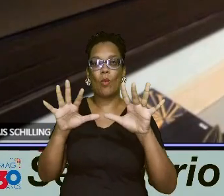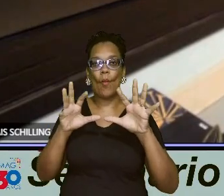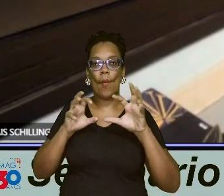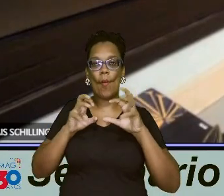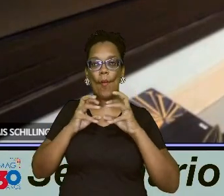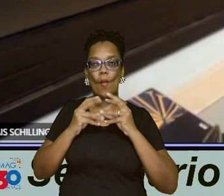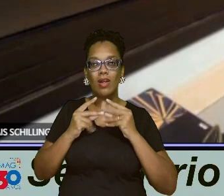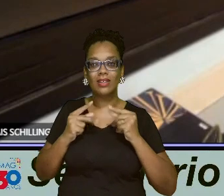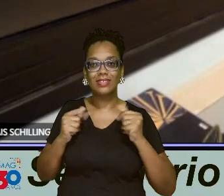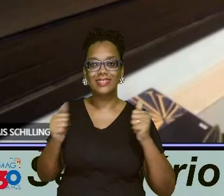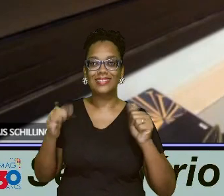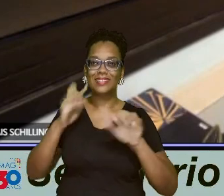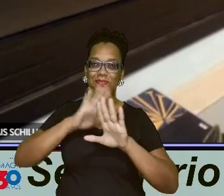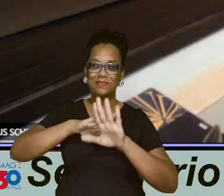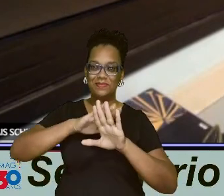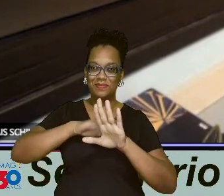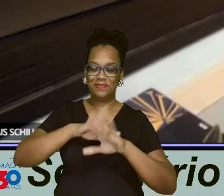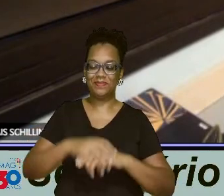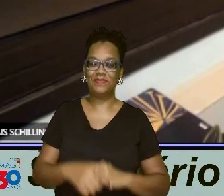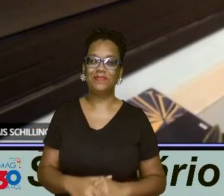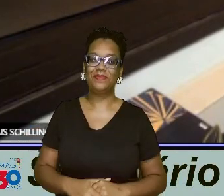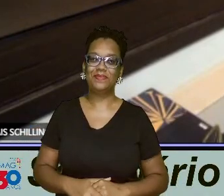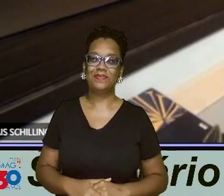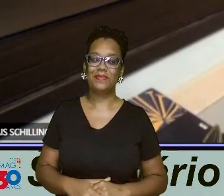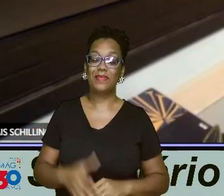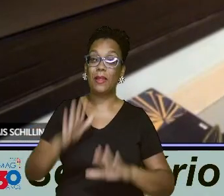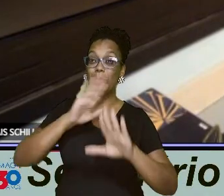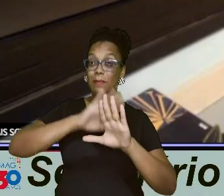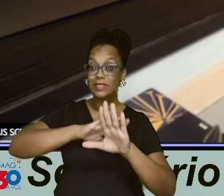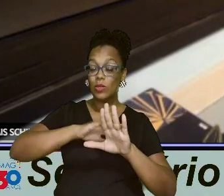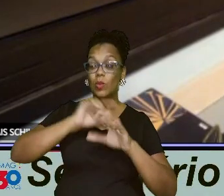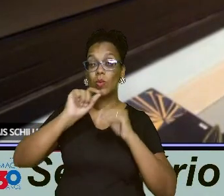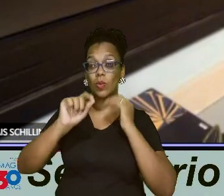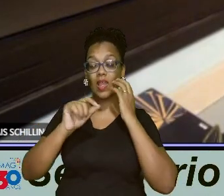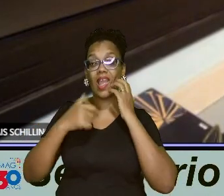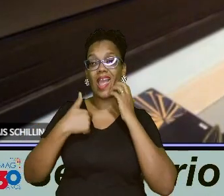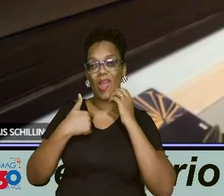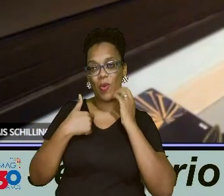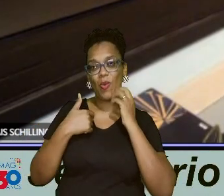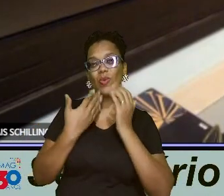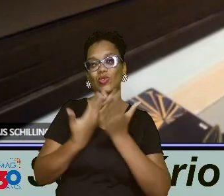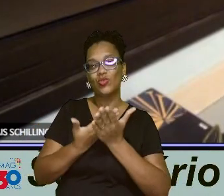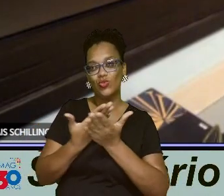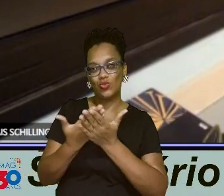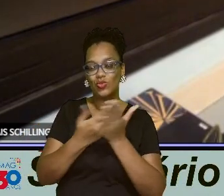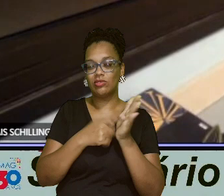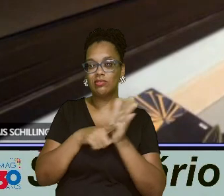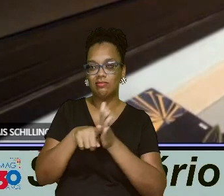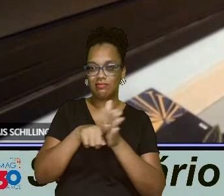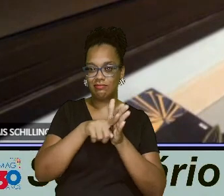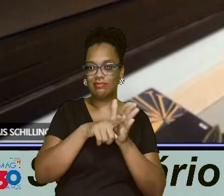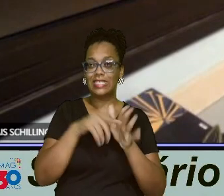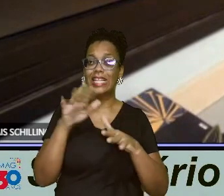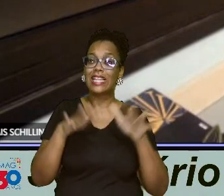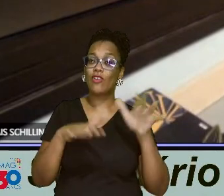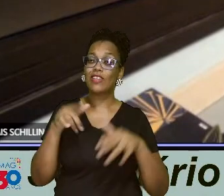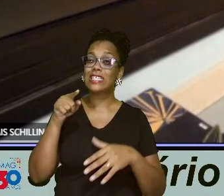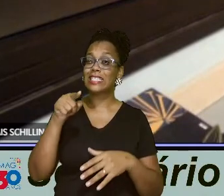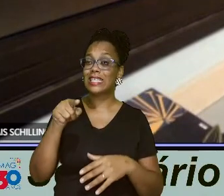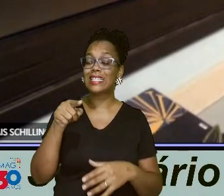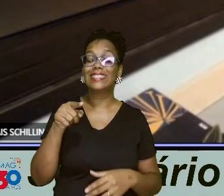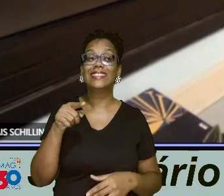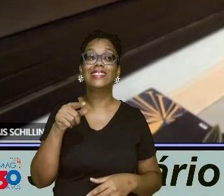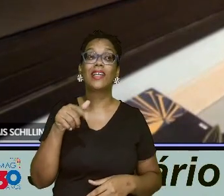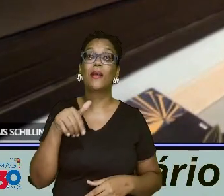nosso modelo de precedentes. E dos precedentes que eu venho estudando, talvez esse seja um